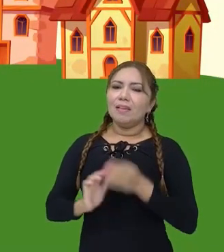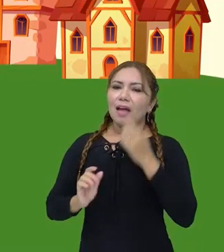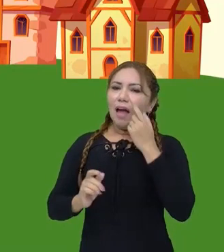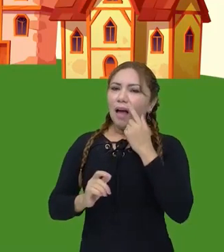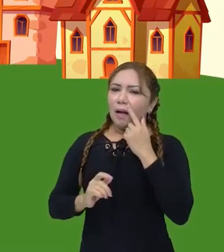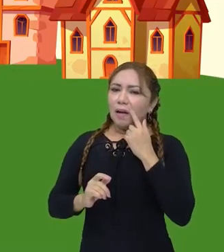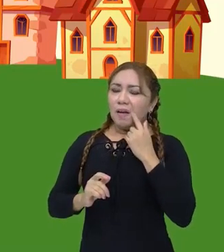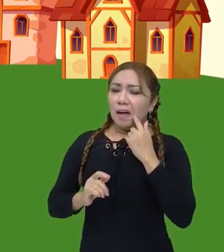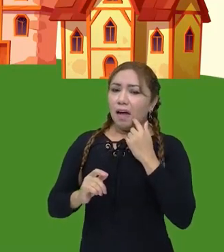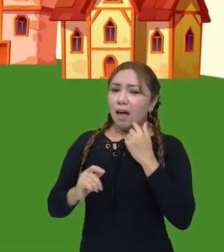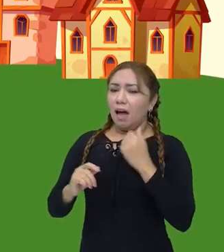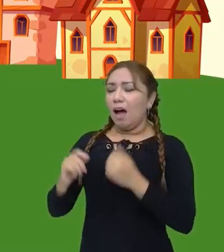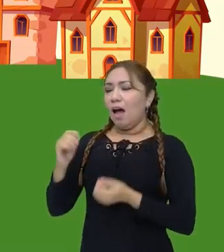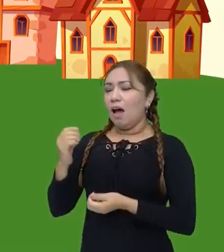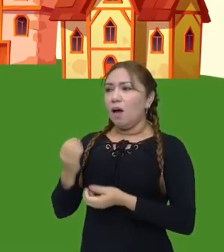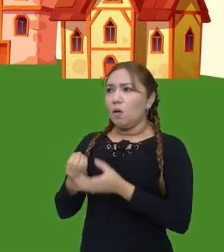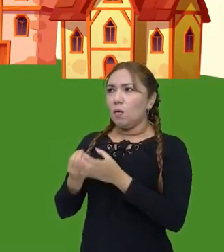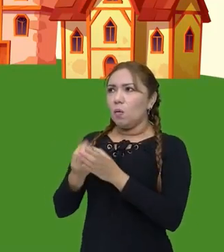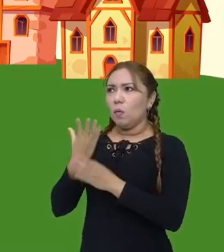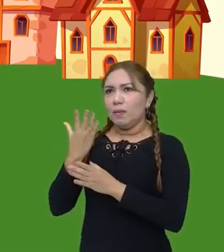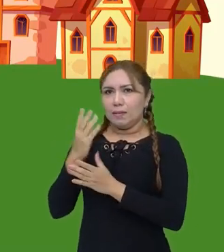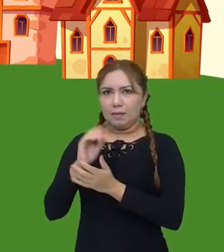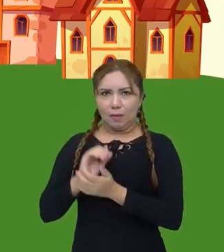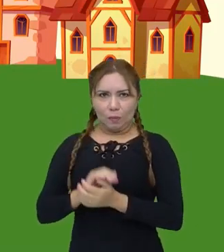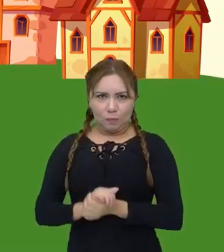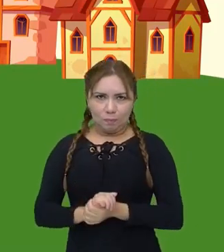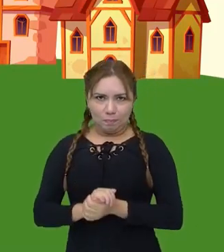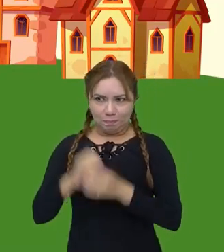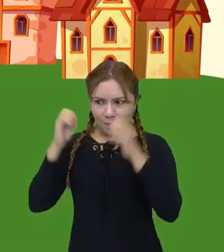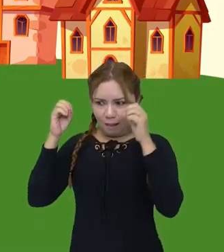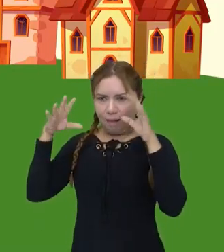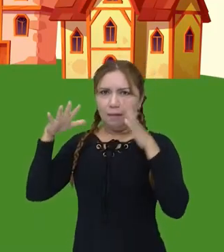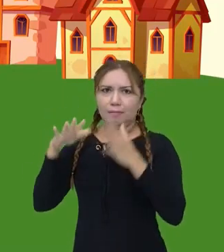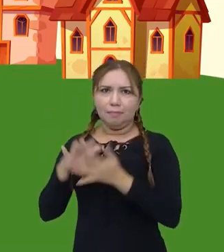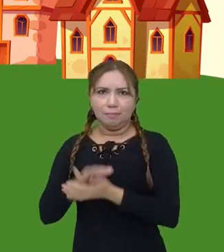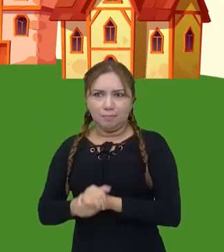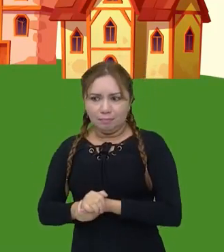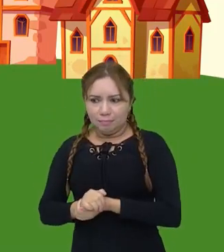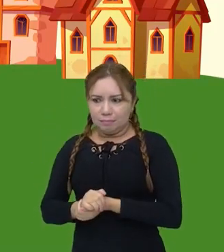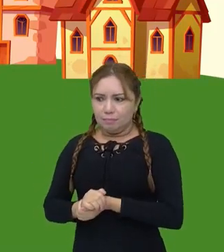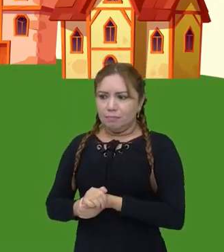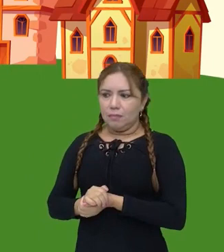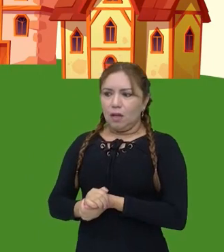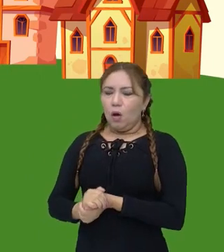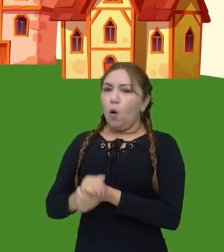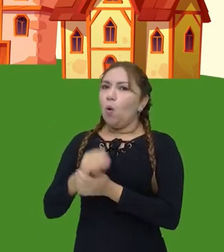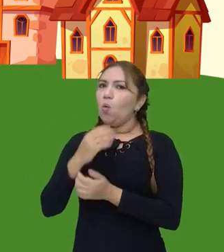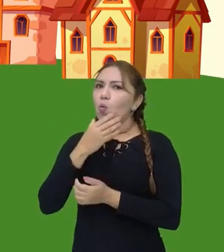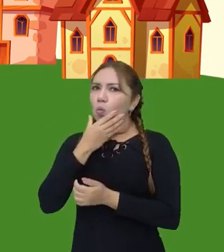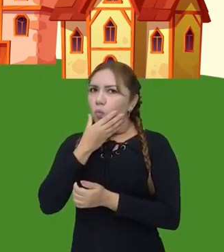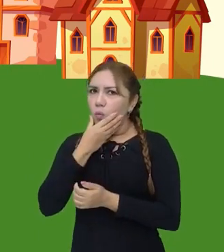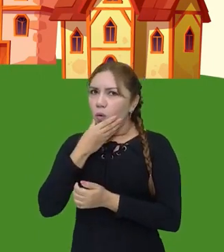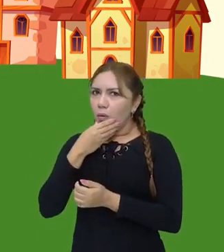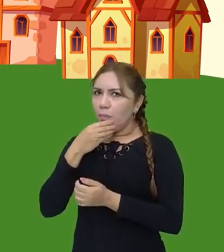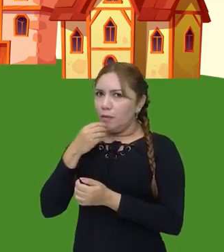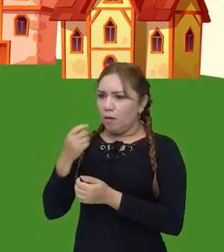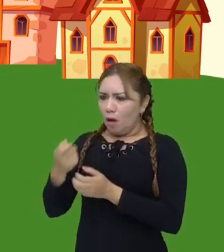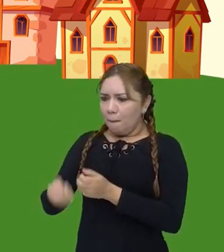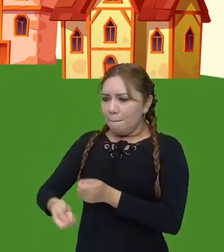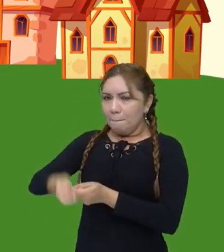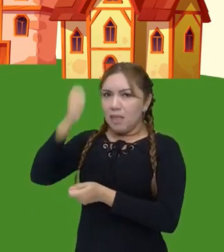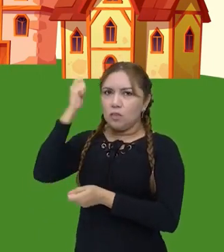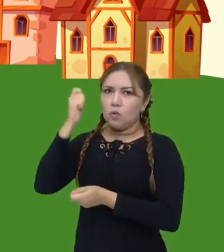Algo aconteceu. Ele pescou 50 peixes, vendeu 49 e ficou